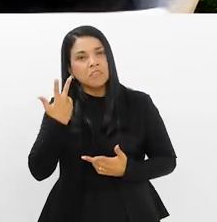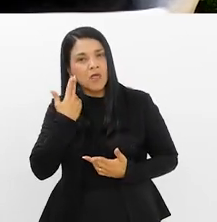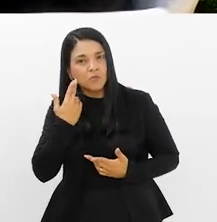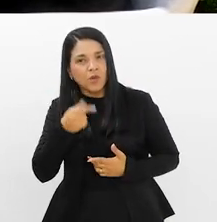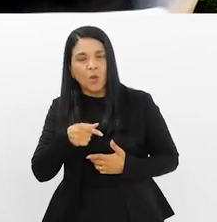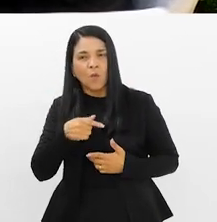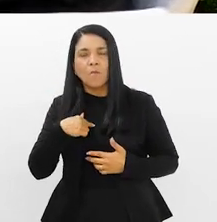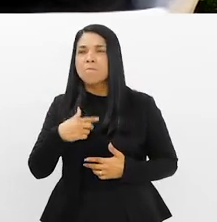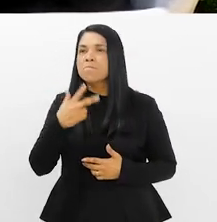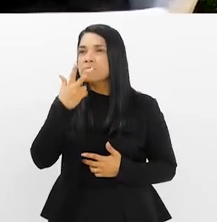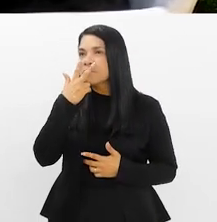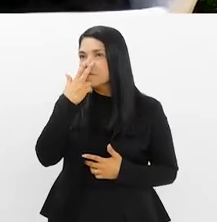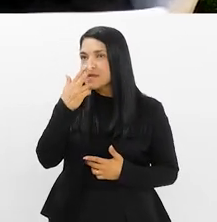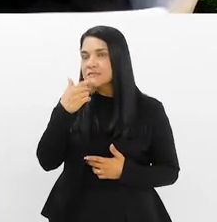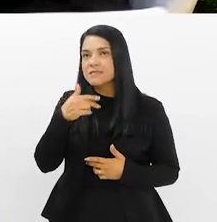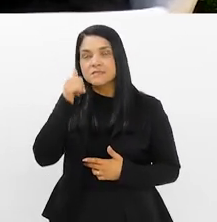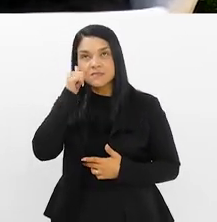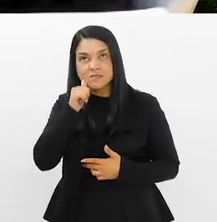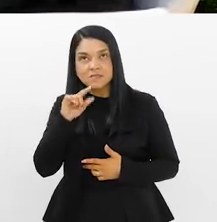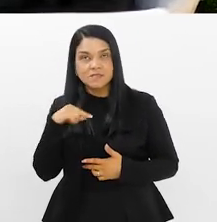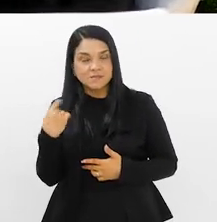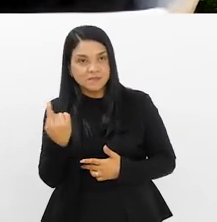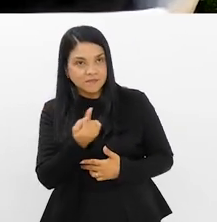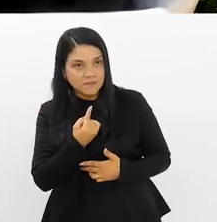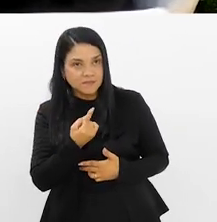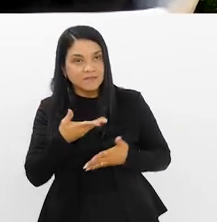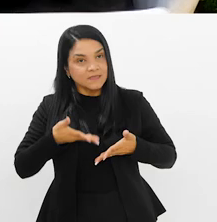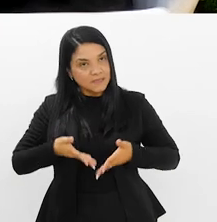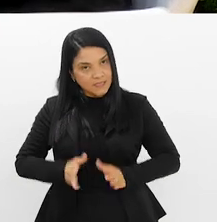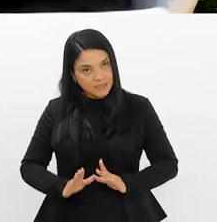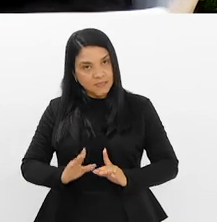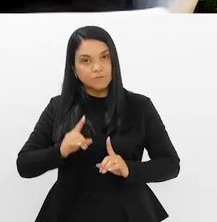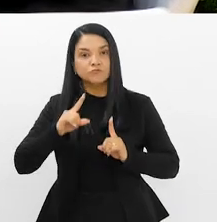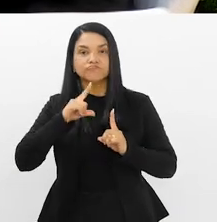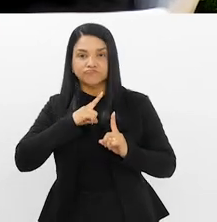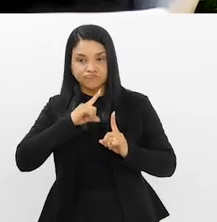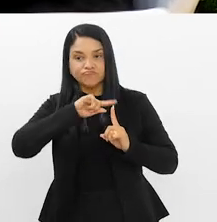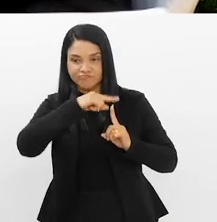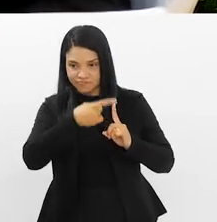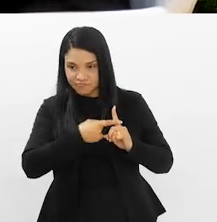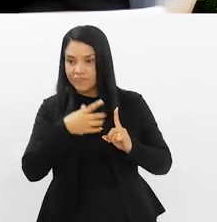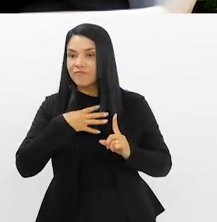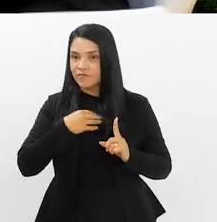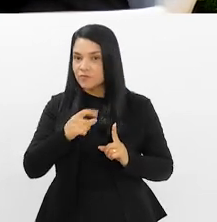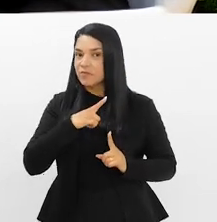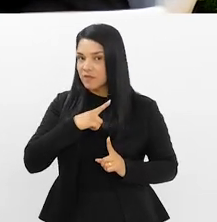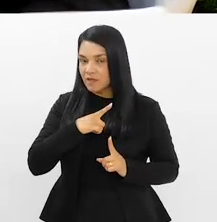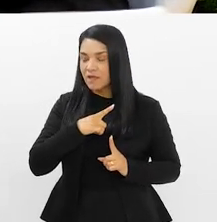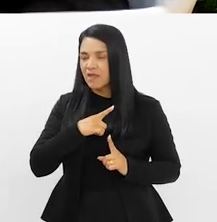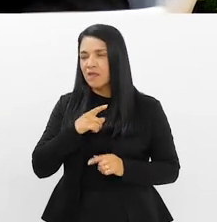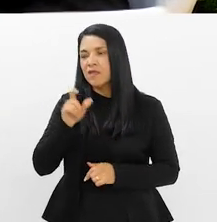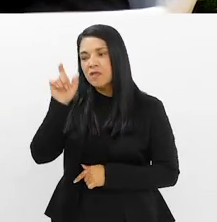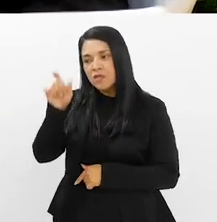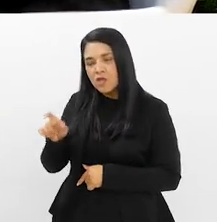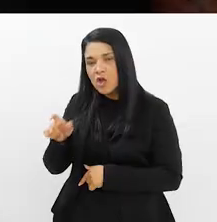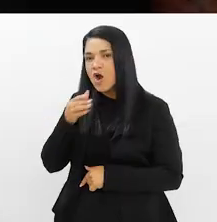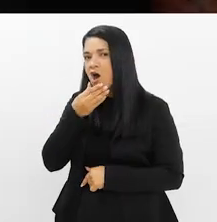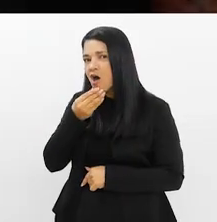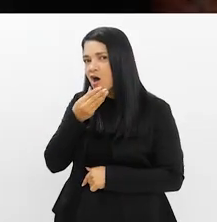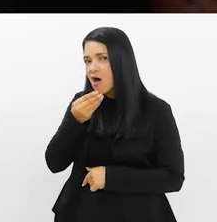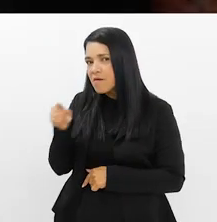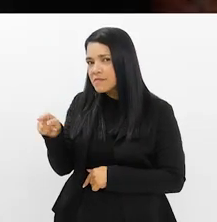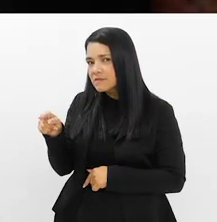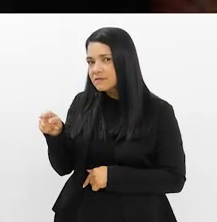mulheres nascemos para gerar. Para gerar. E essa questão do homem, no masculino, a gente